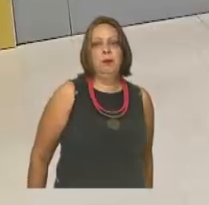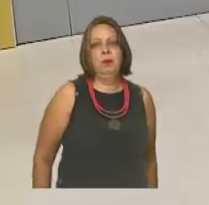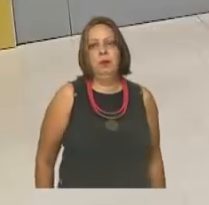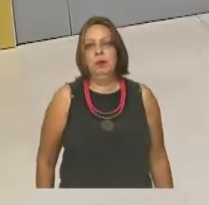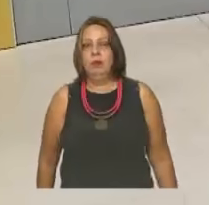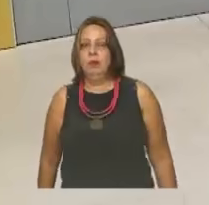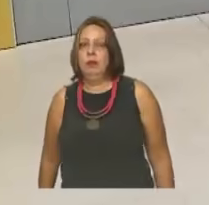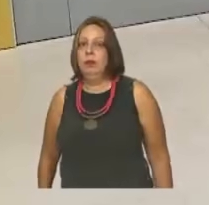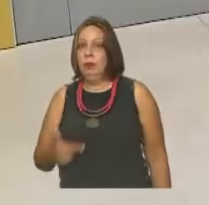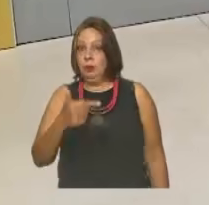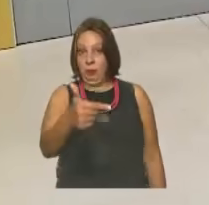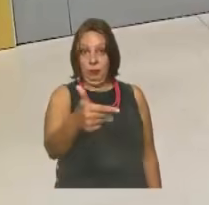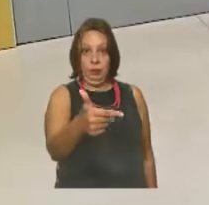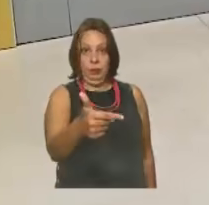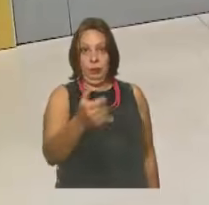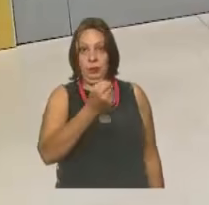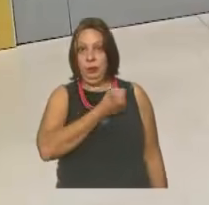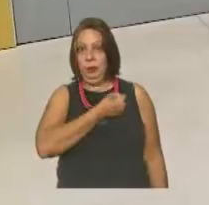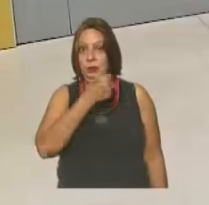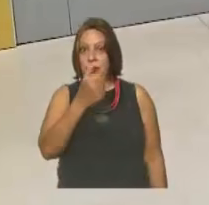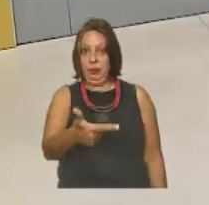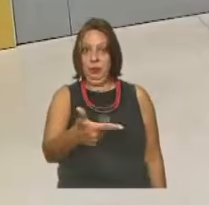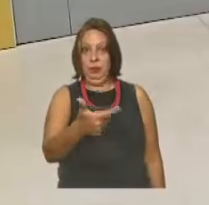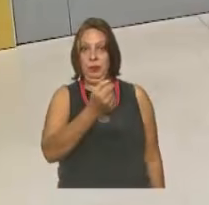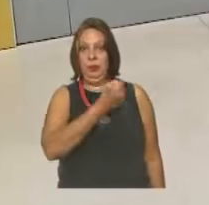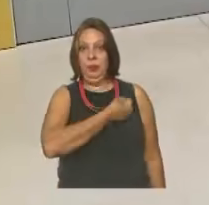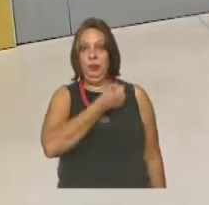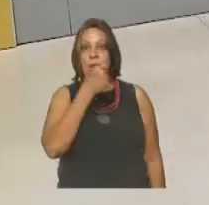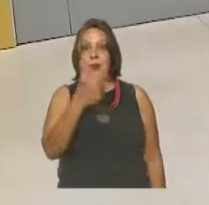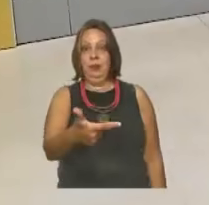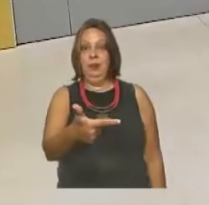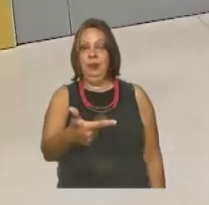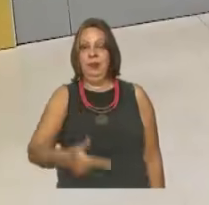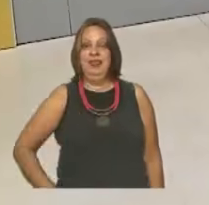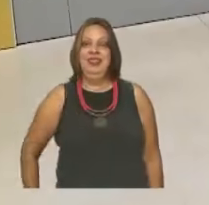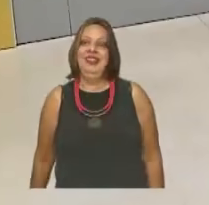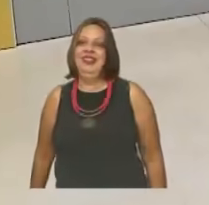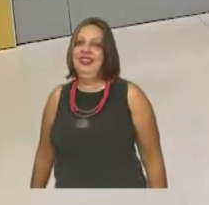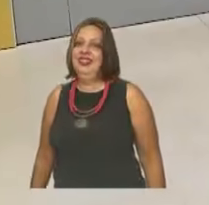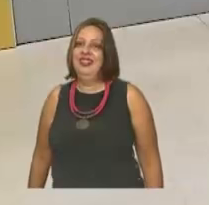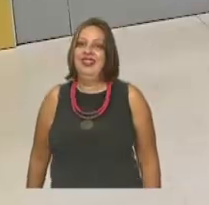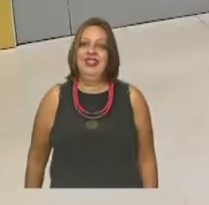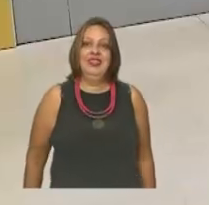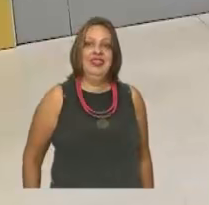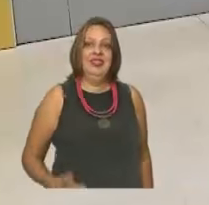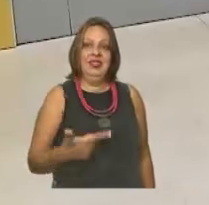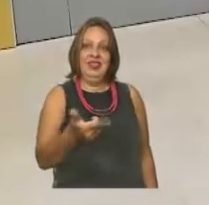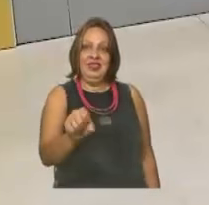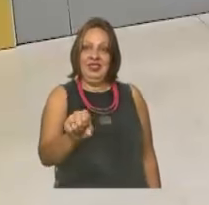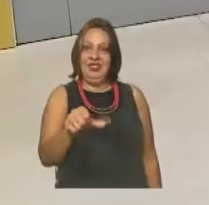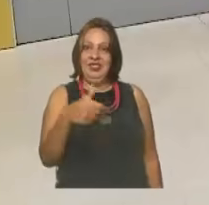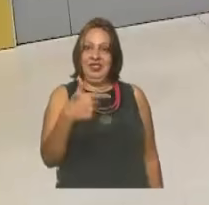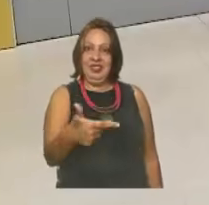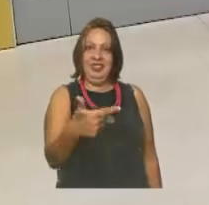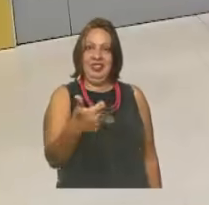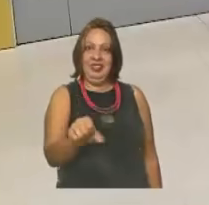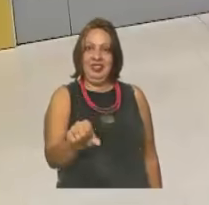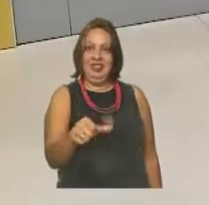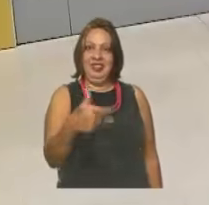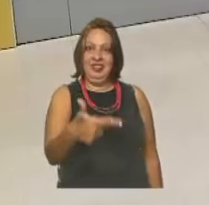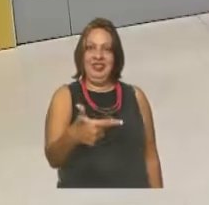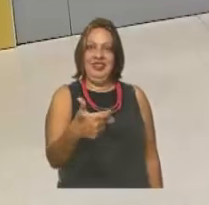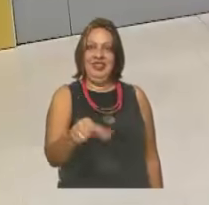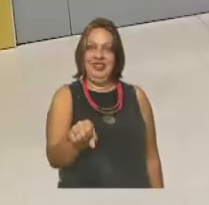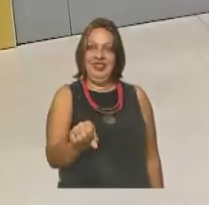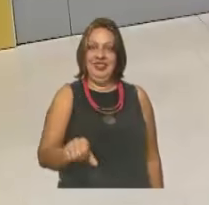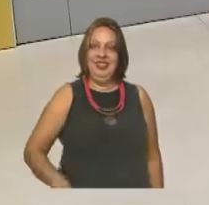10 subiu. Sobe também número 2, 2, 2. 2 é a bolinha sorteada e agora tem 29,